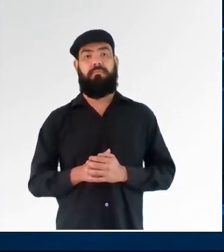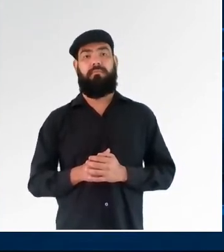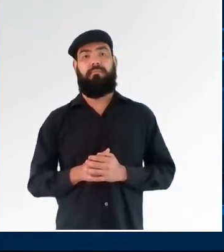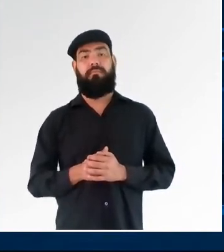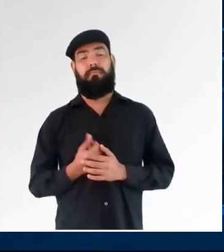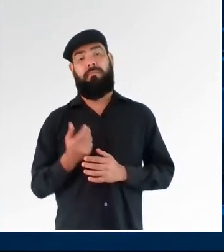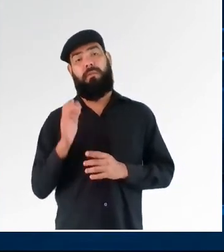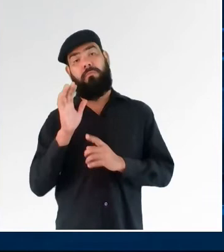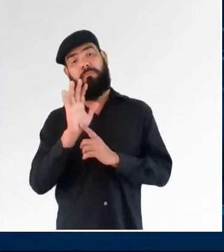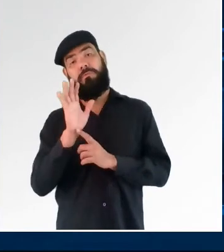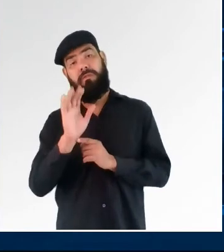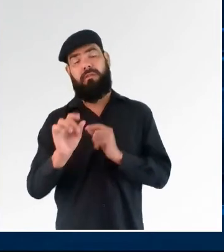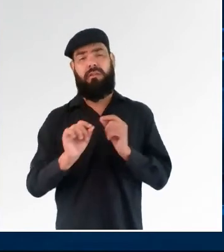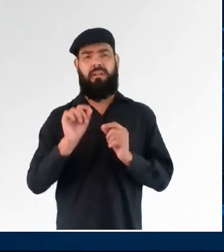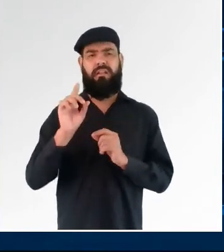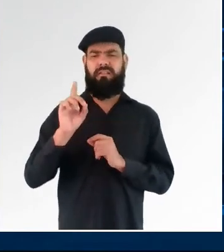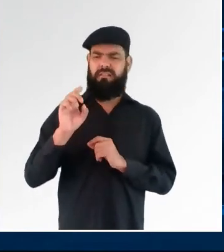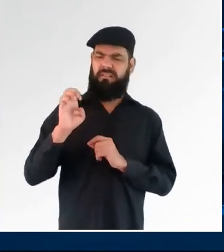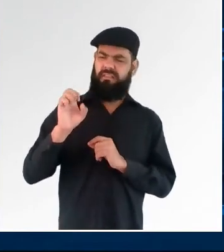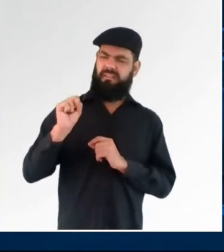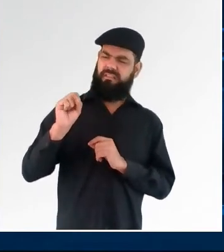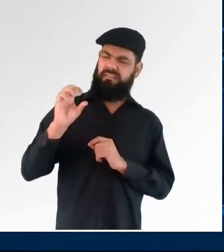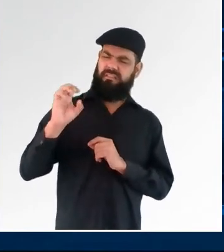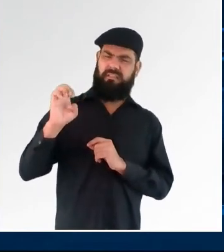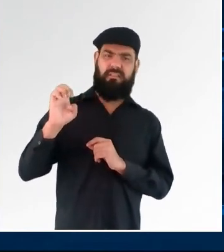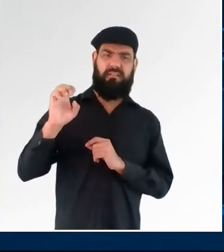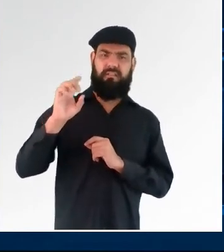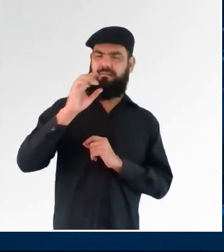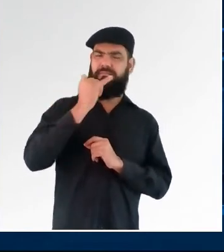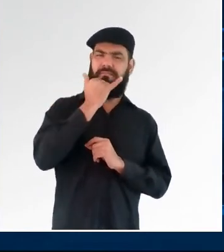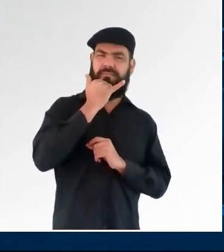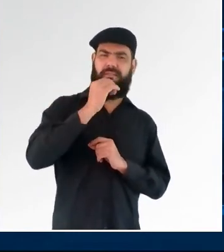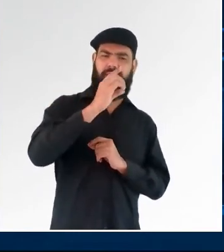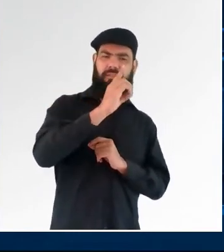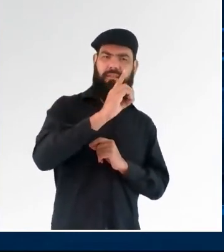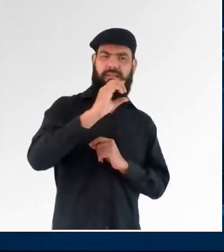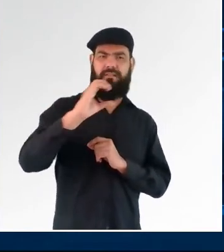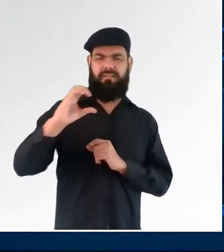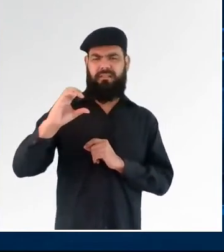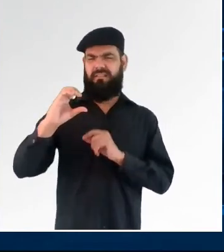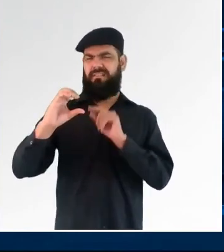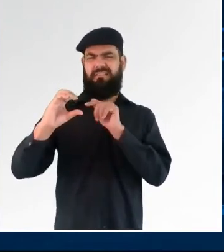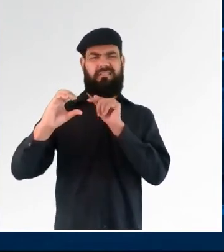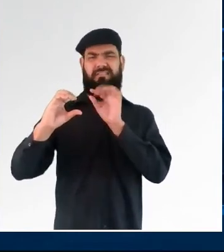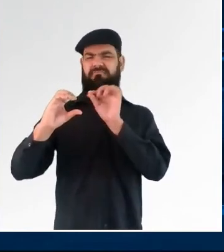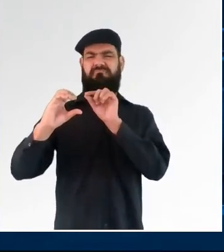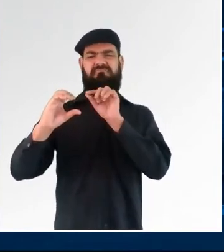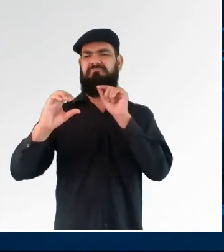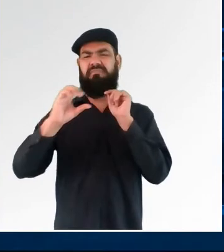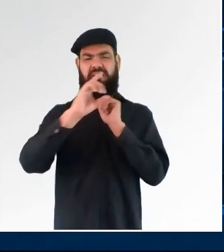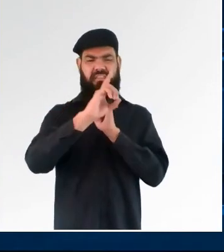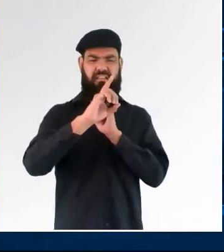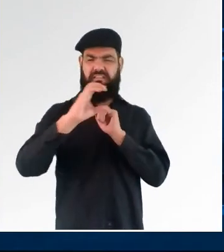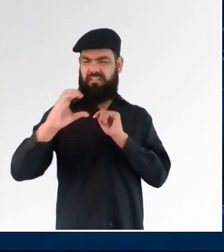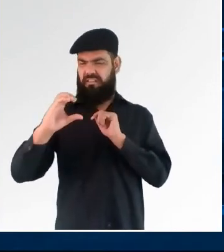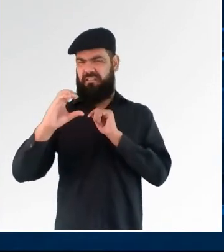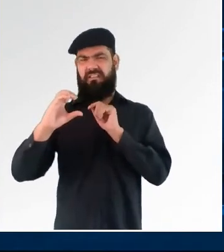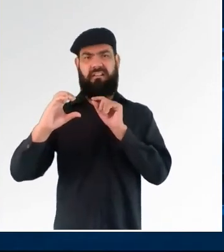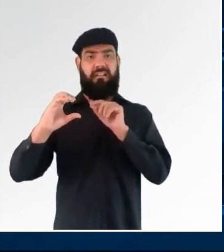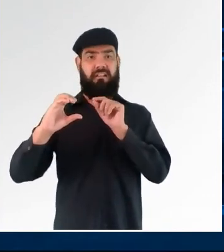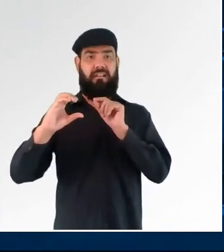é alguma coisa Coming, eu acho. Não me lembro o nome. Ok, mas isso não importa. DC, que é a dona